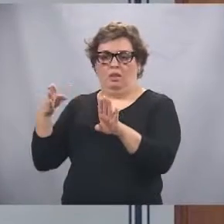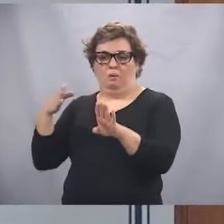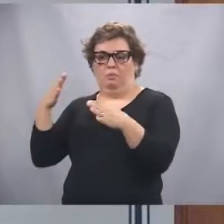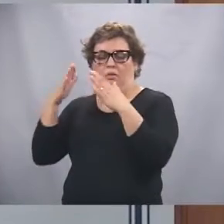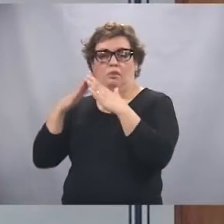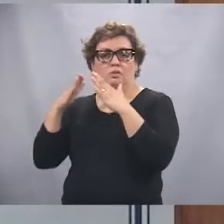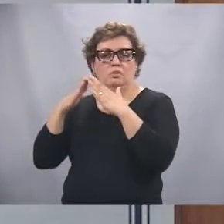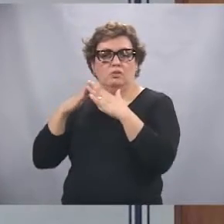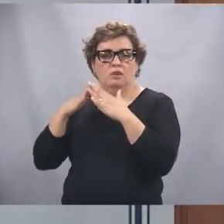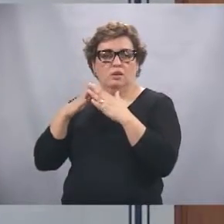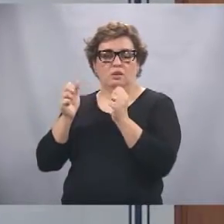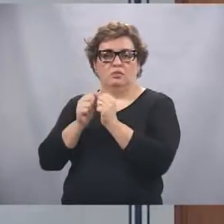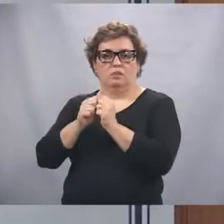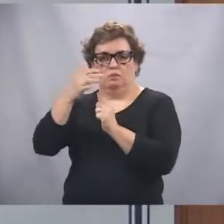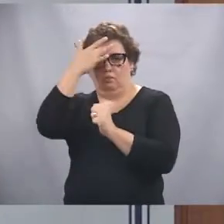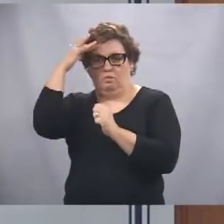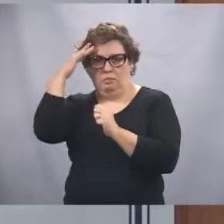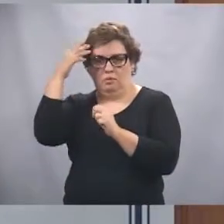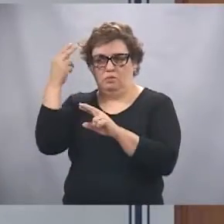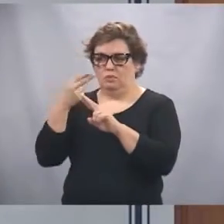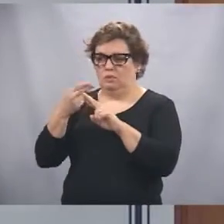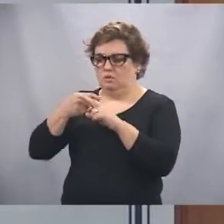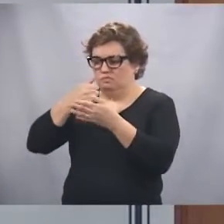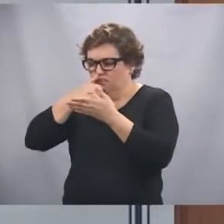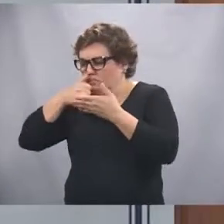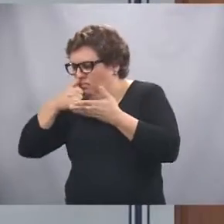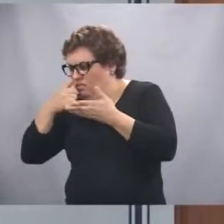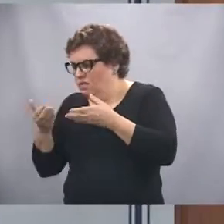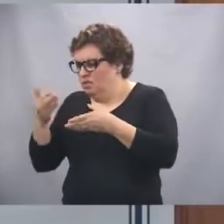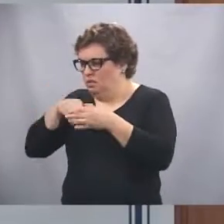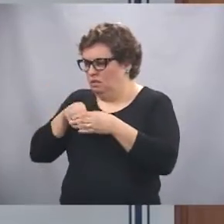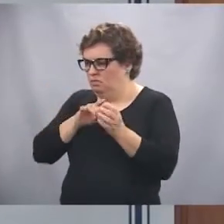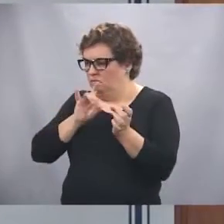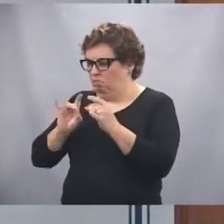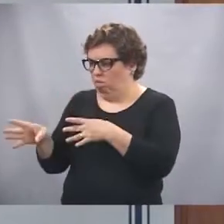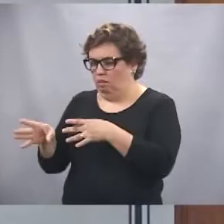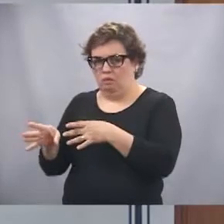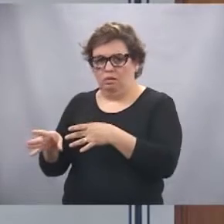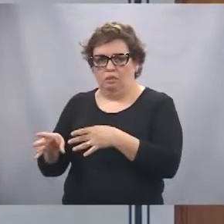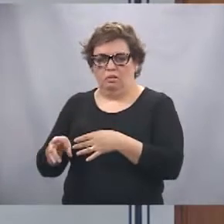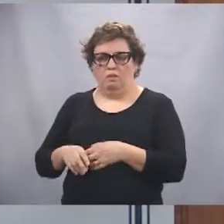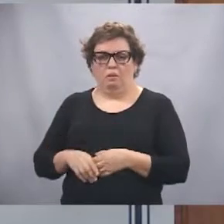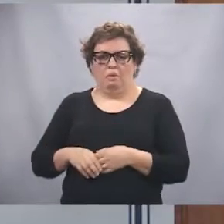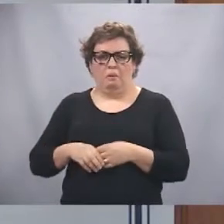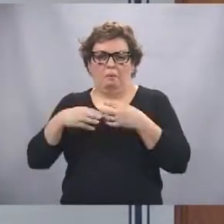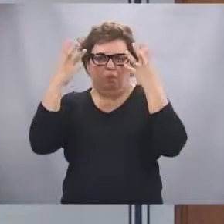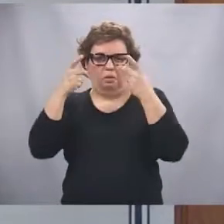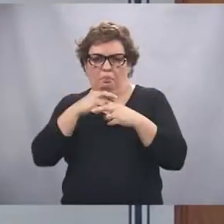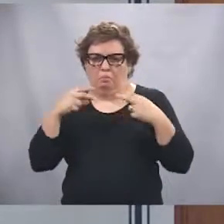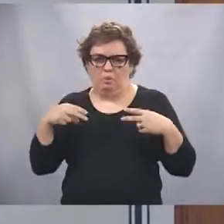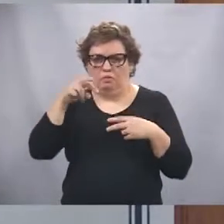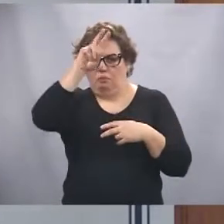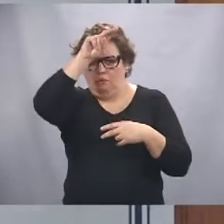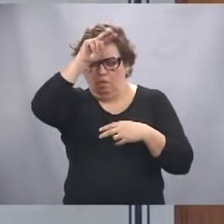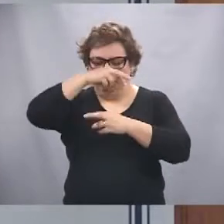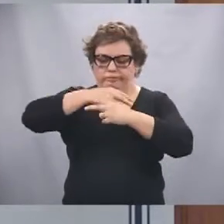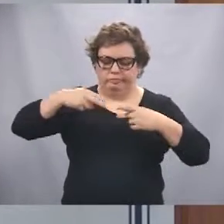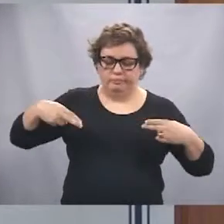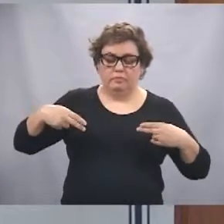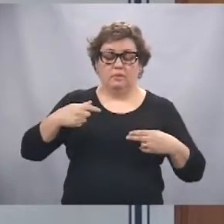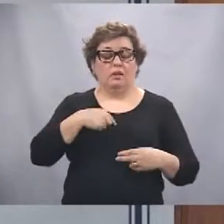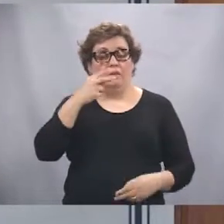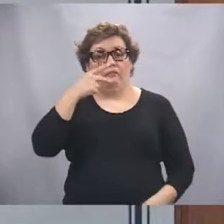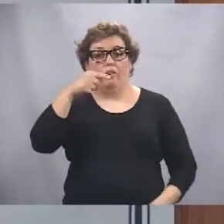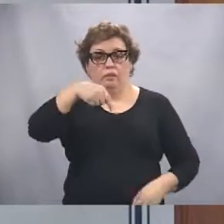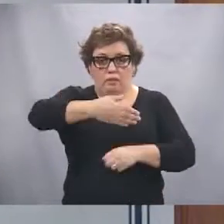quarteirão, e com gente usando droga lá dentro, e o carro abandonado, criando ali bicho da dengue e tudo mais. Então, senhor presidente, eu falo da rua